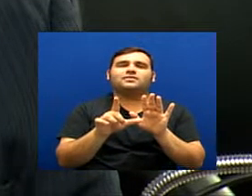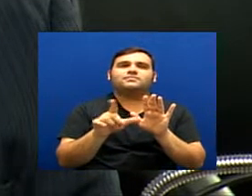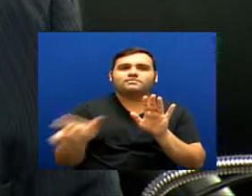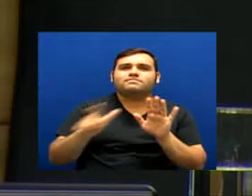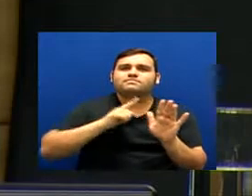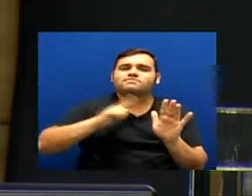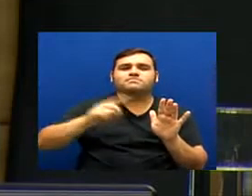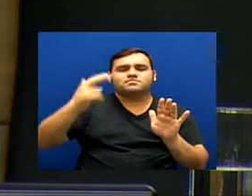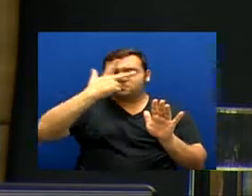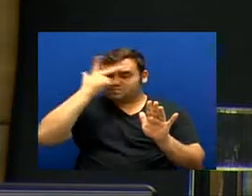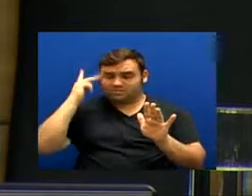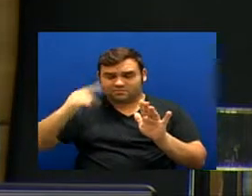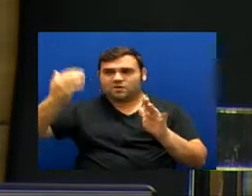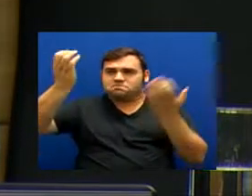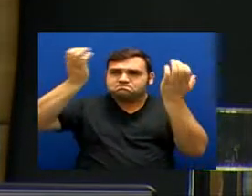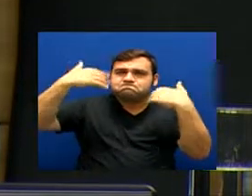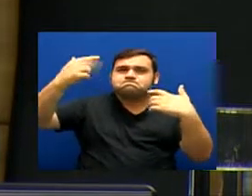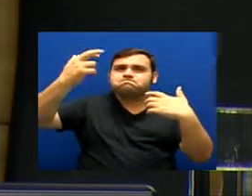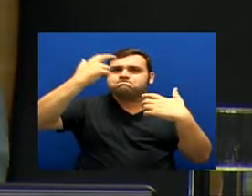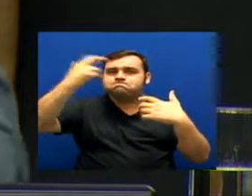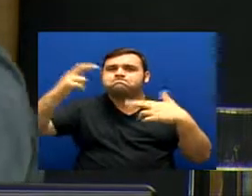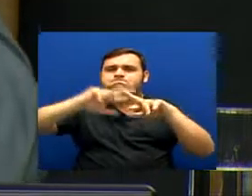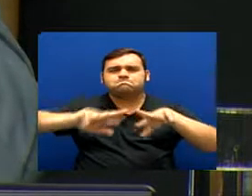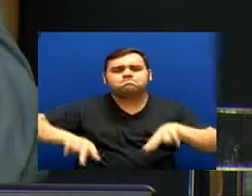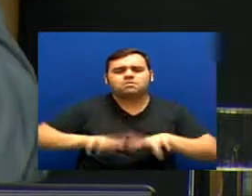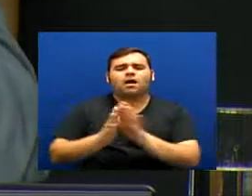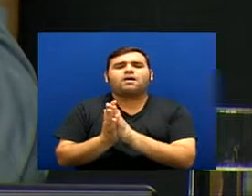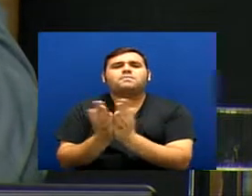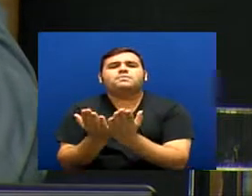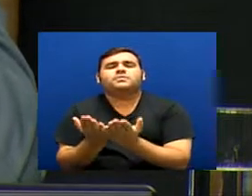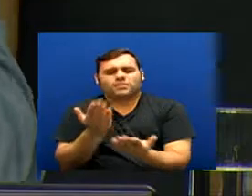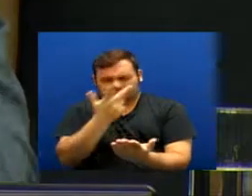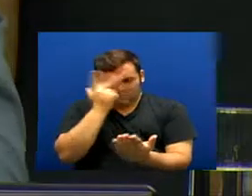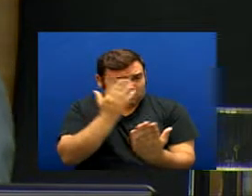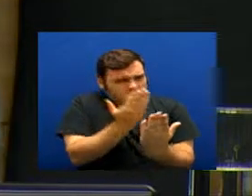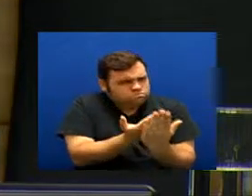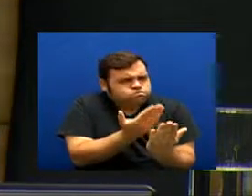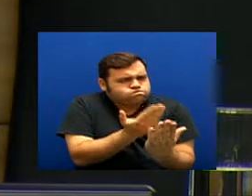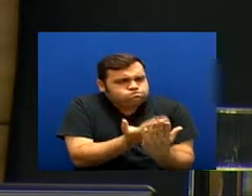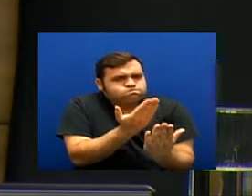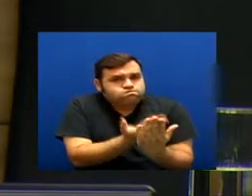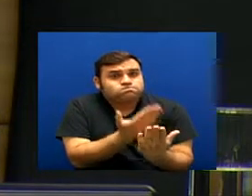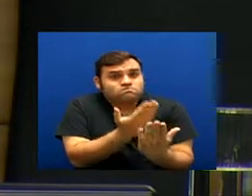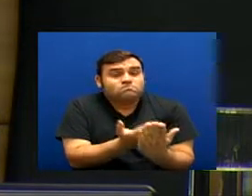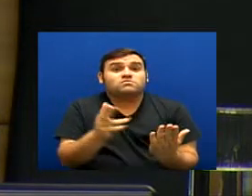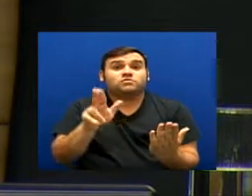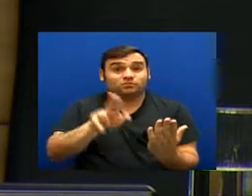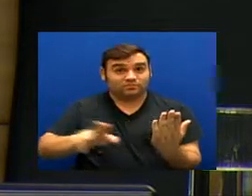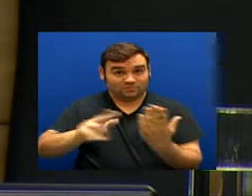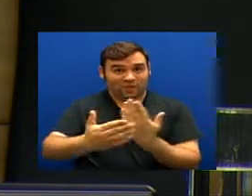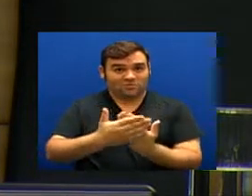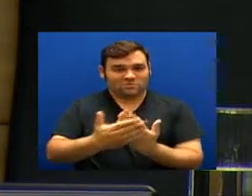Unidos. Mas a divulgação da Bíblia no Brasil ganhou maior impulso a partir de 1948, quando foi fundada a